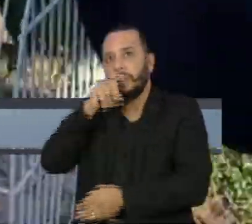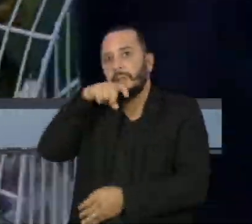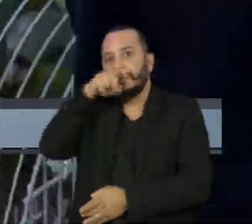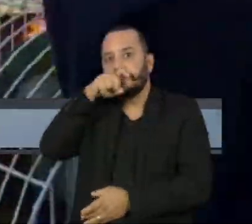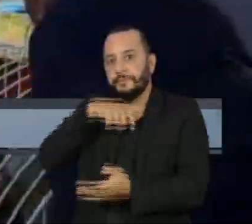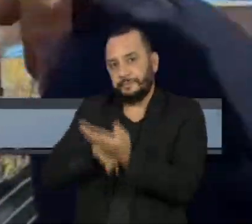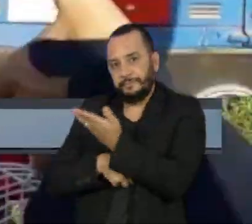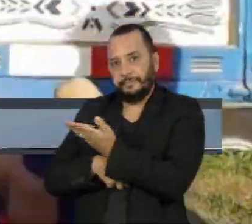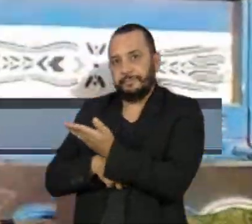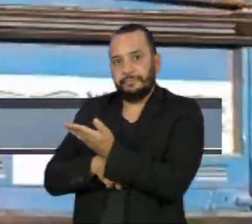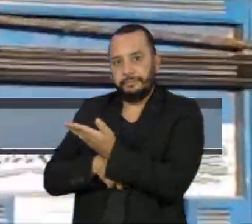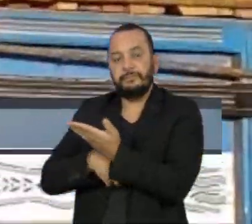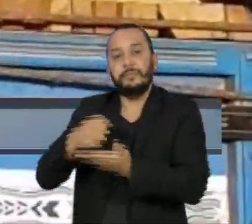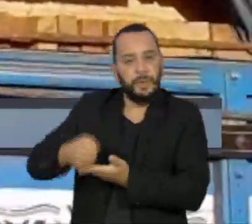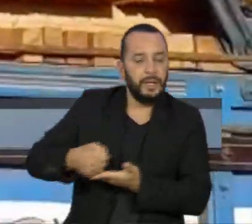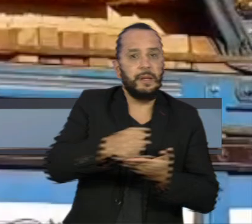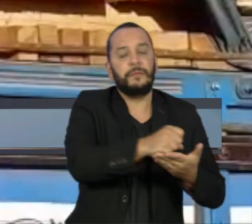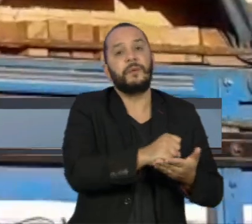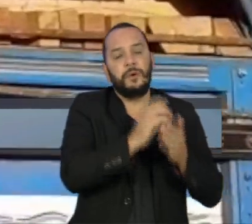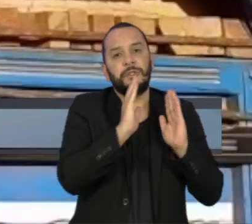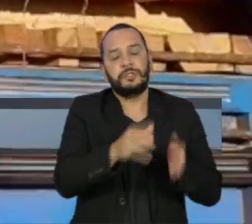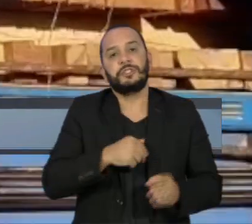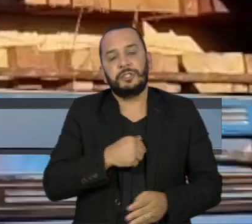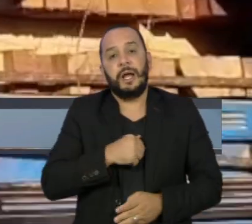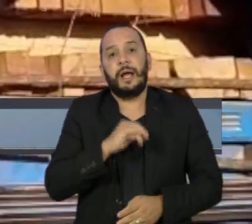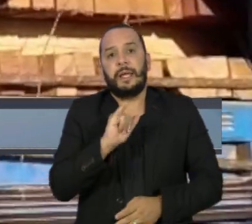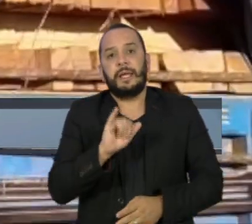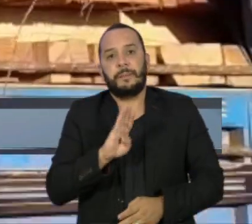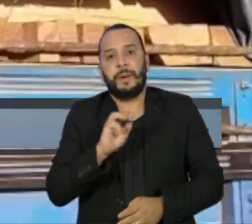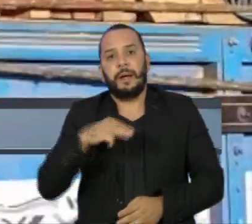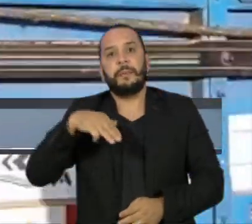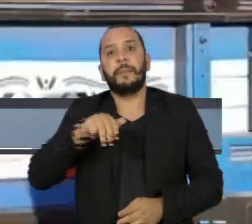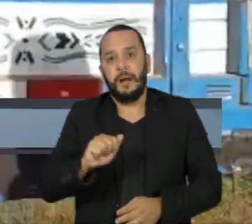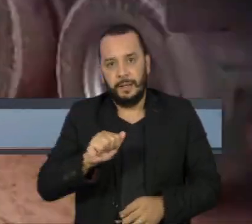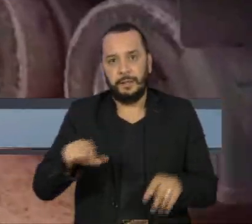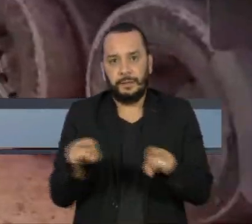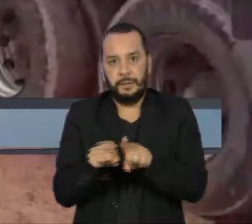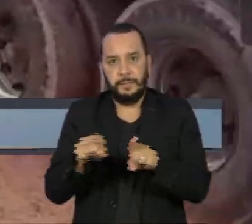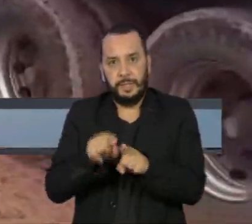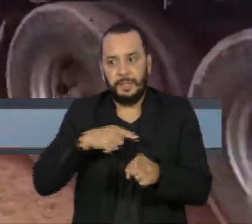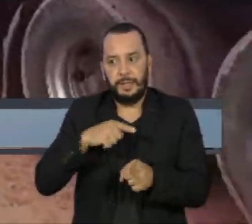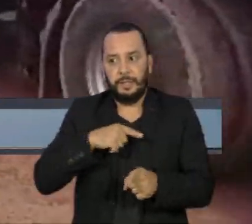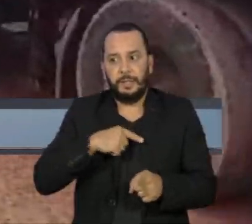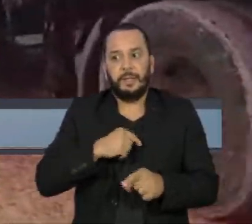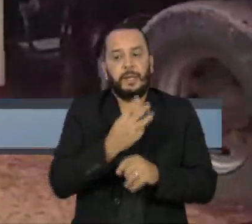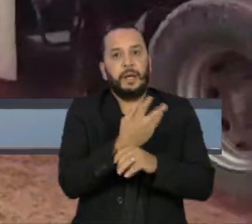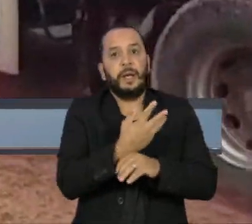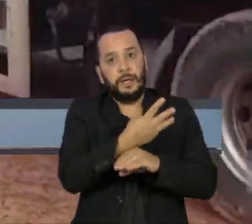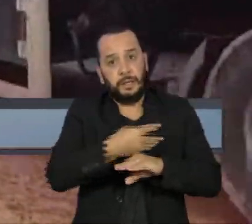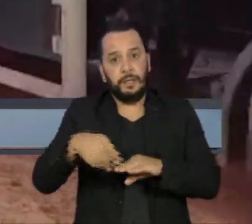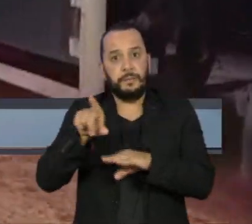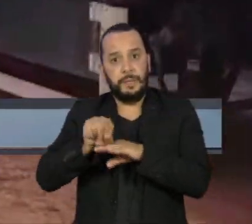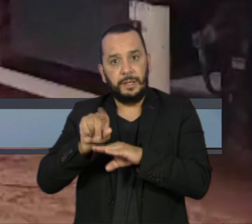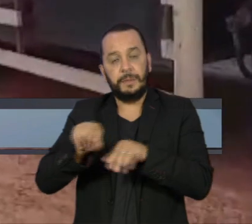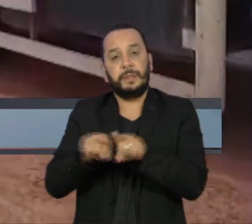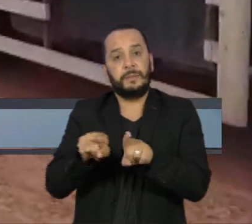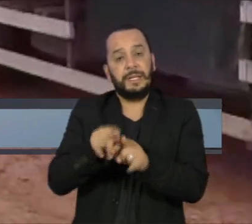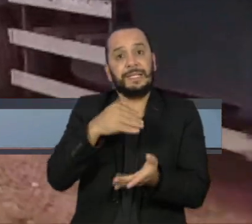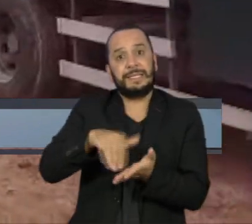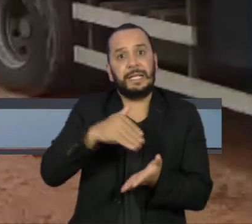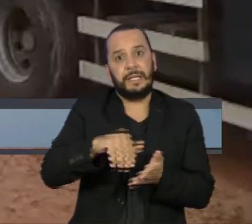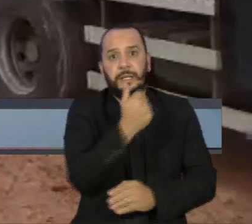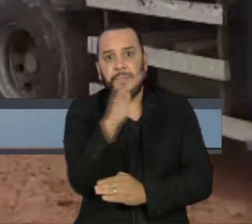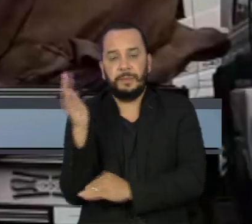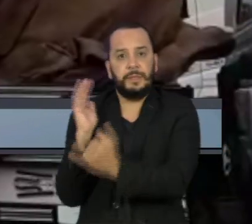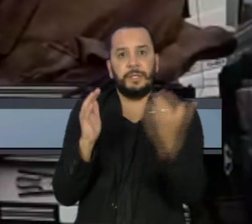que foram encaminhados para o Ibama e para secretaria do meio ambiente todas as pessoas detidas deverão